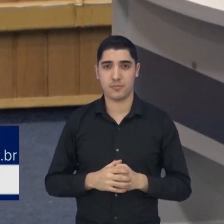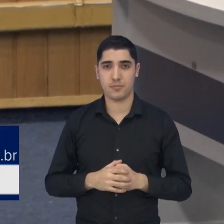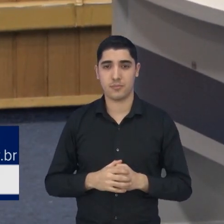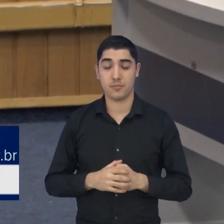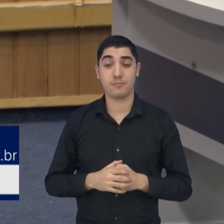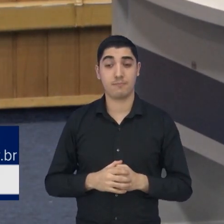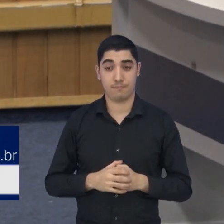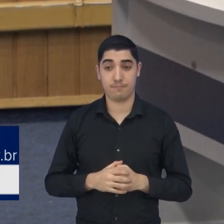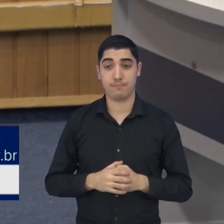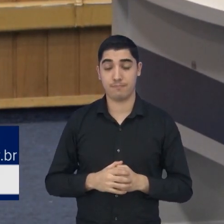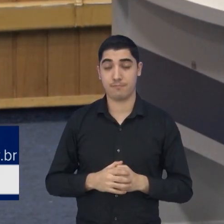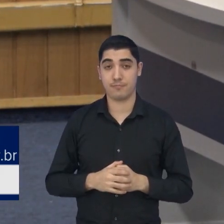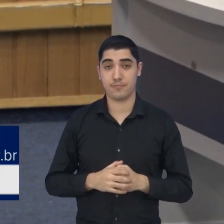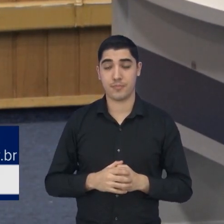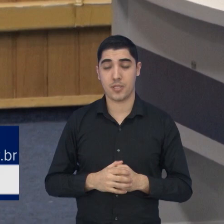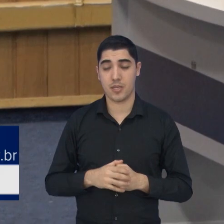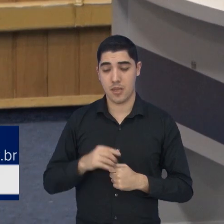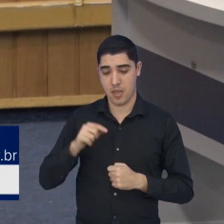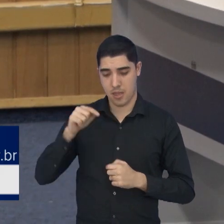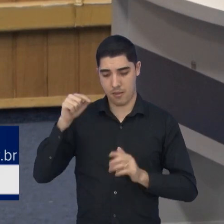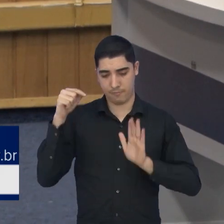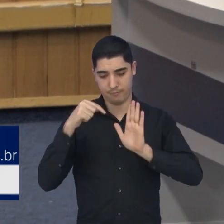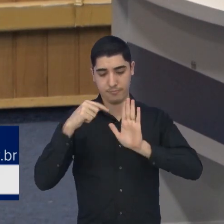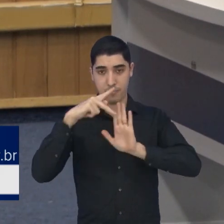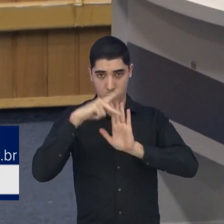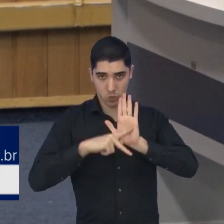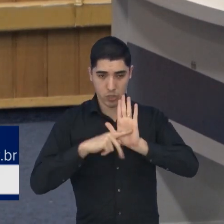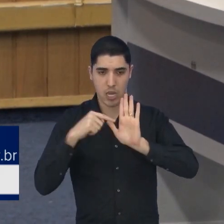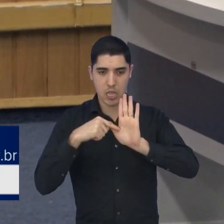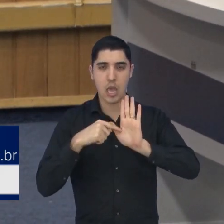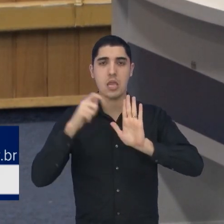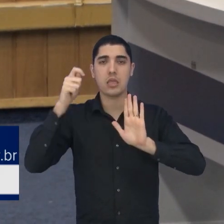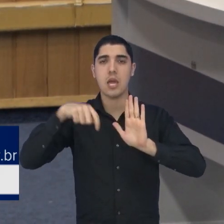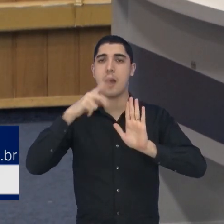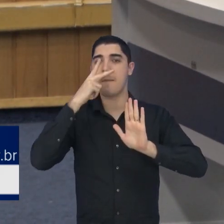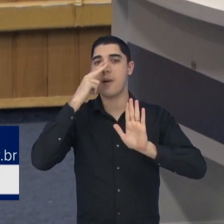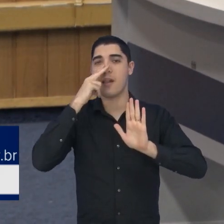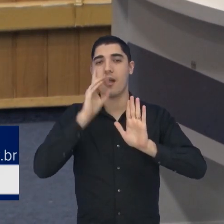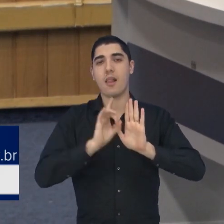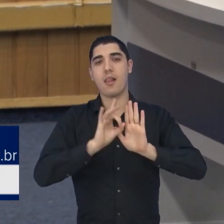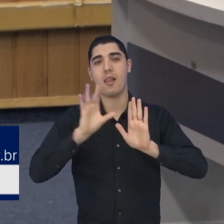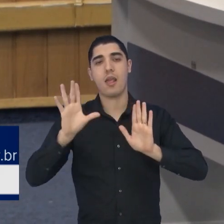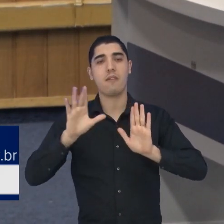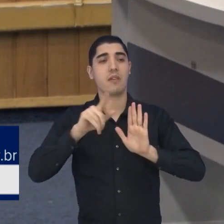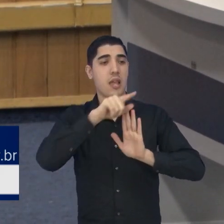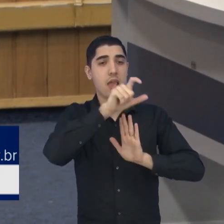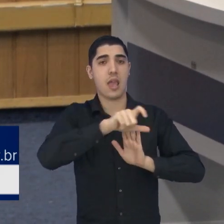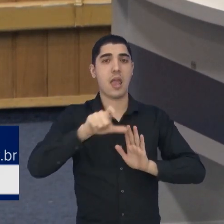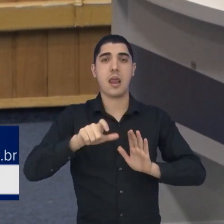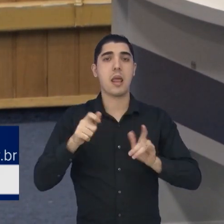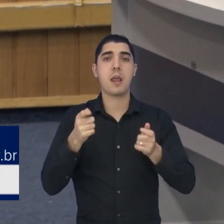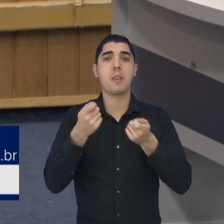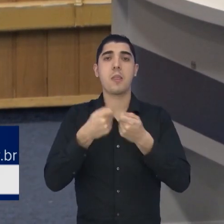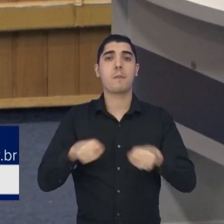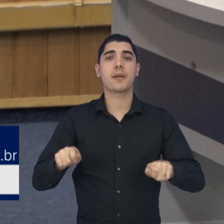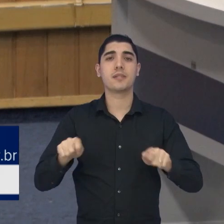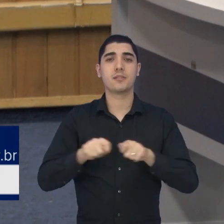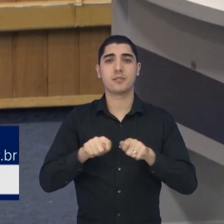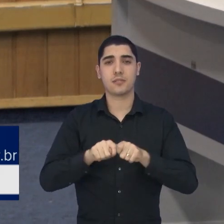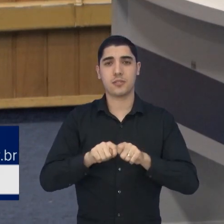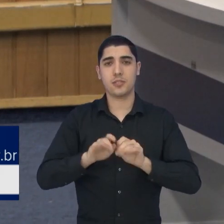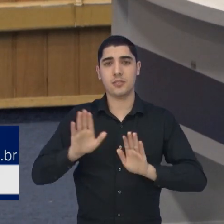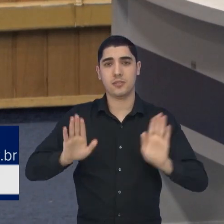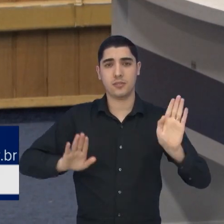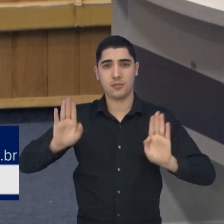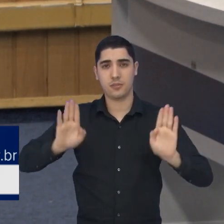Esse projeto que dá a liberdade de reconduzir sem a lista tríplice, na